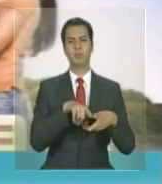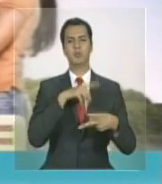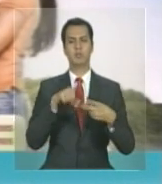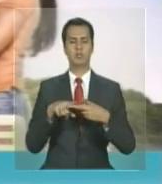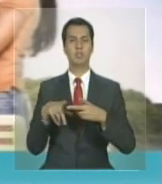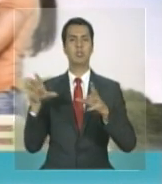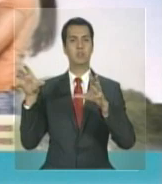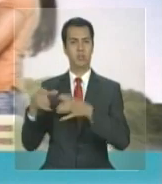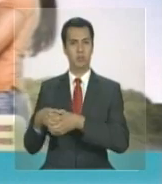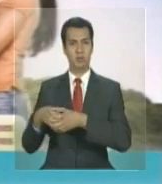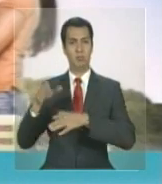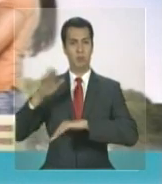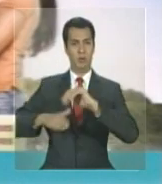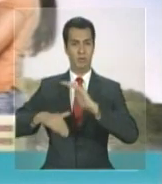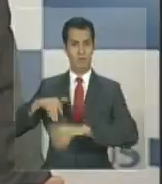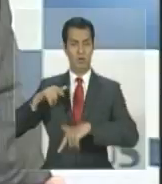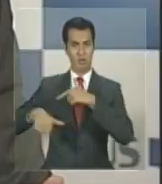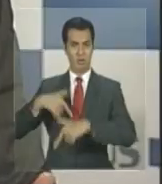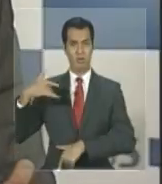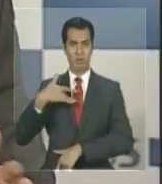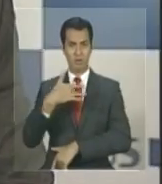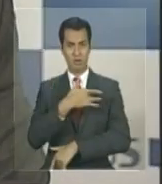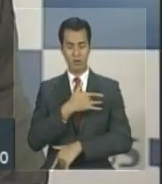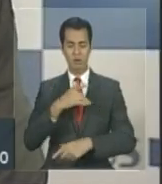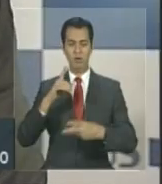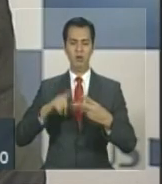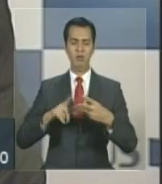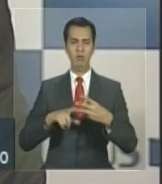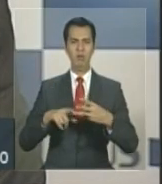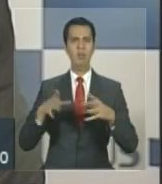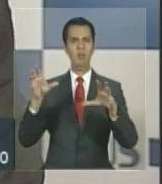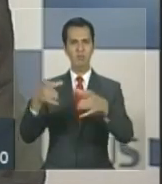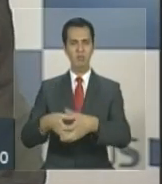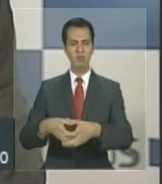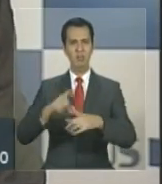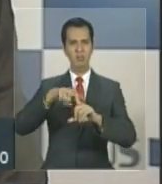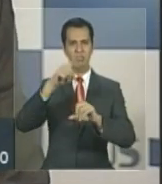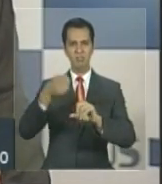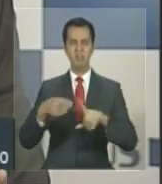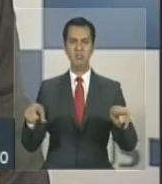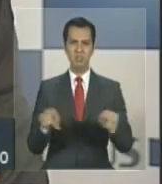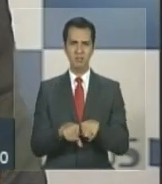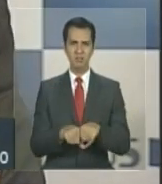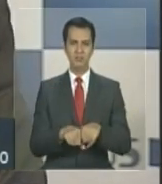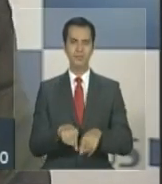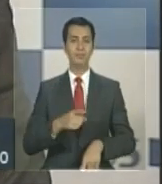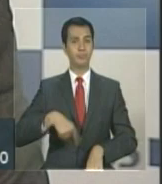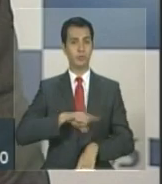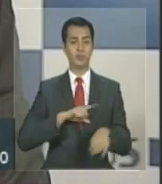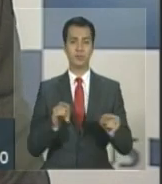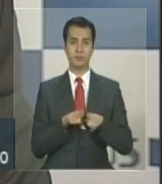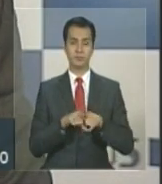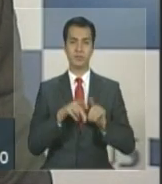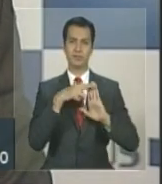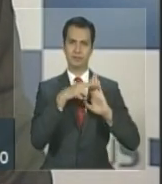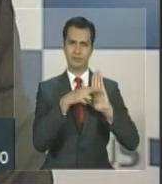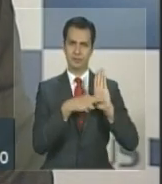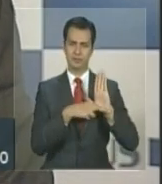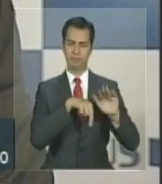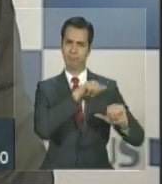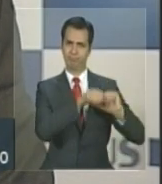para gestantes e para as crianças, né? E a outra decisão, que foi a mudança do protocolo que o Ministério da Saúde